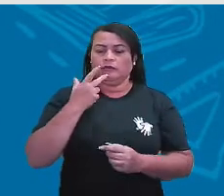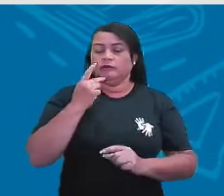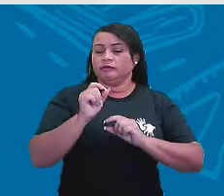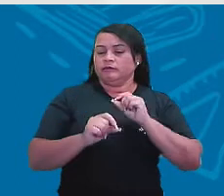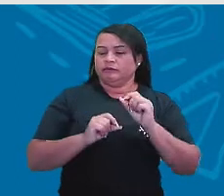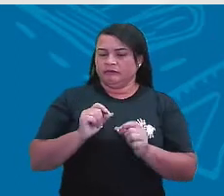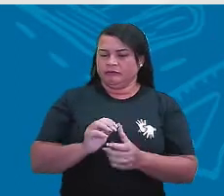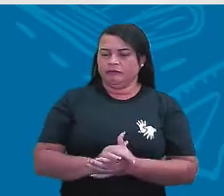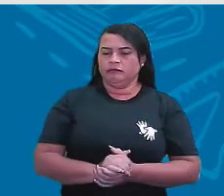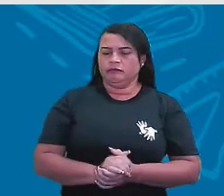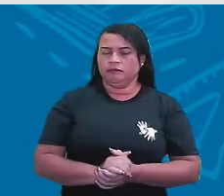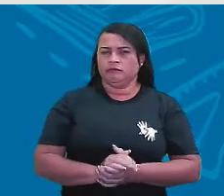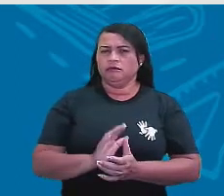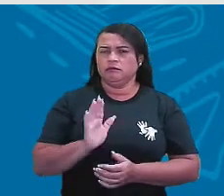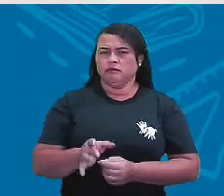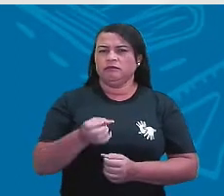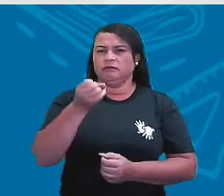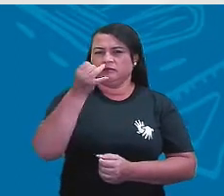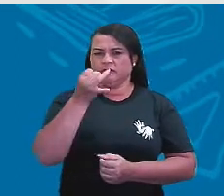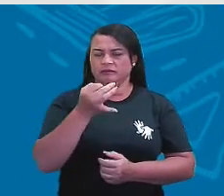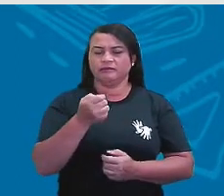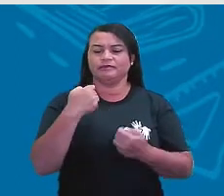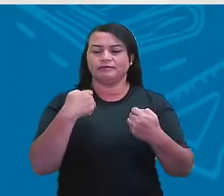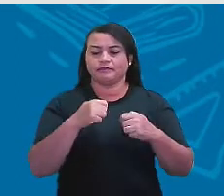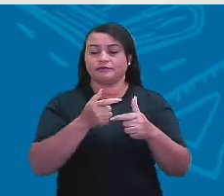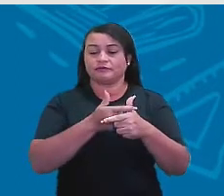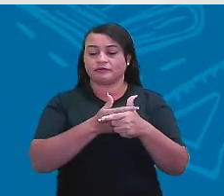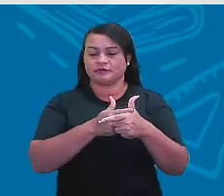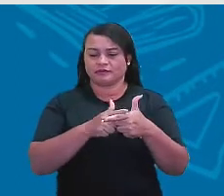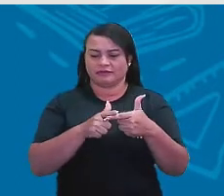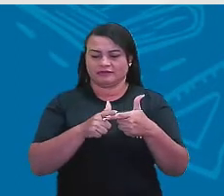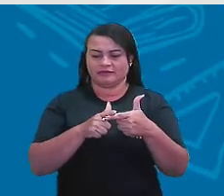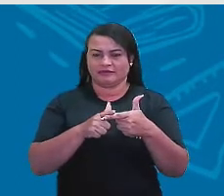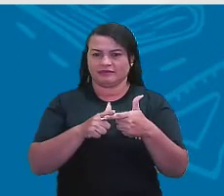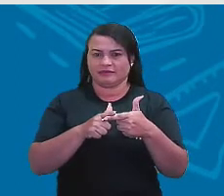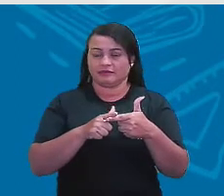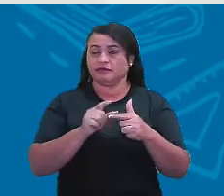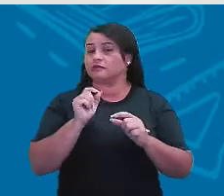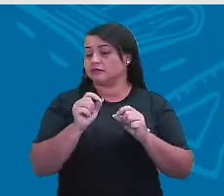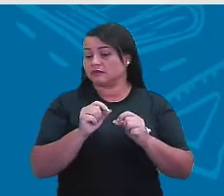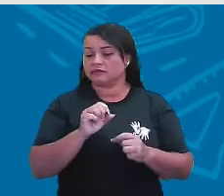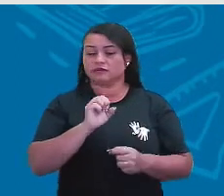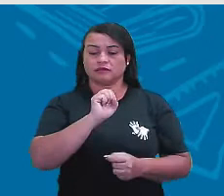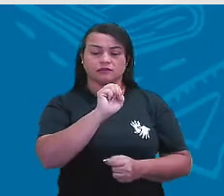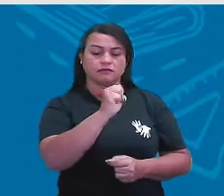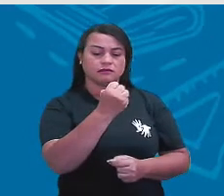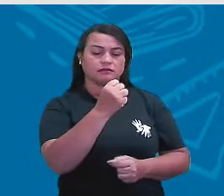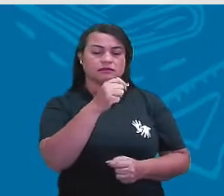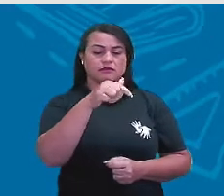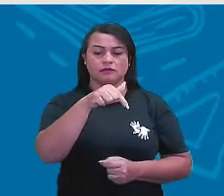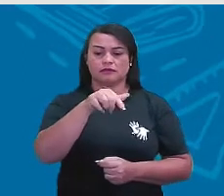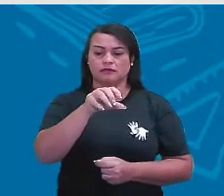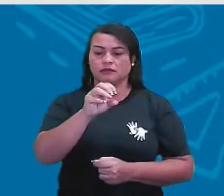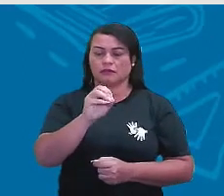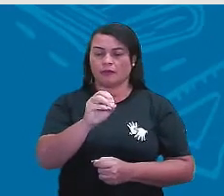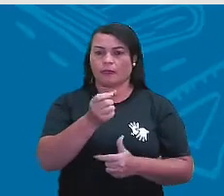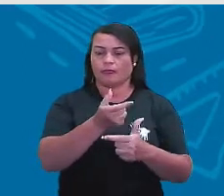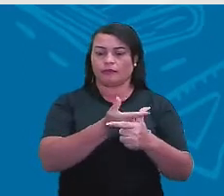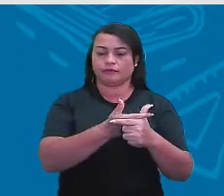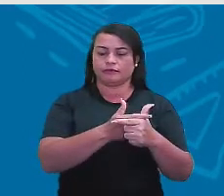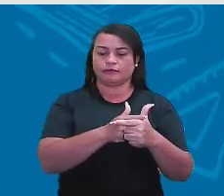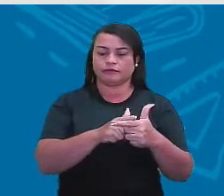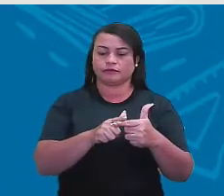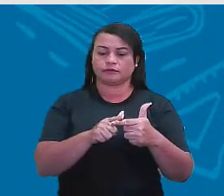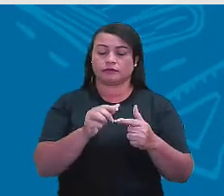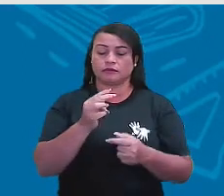gente o que é. Já é uma continha de divisão. Então, eu vou pegar o 870 e vou